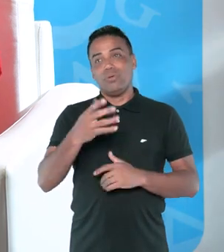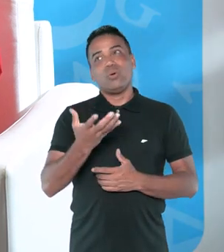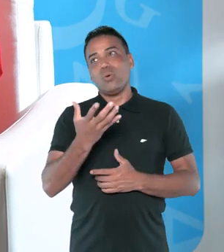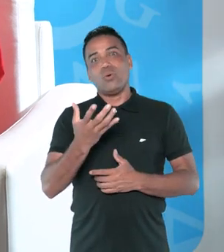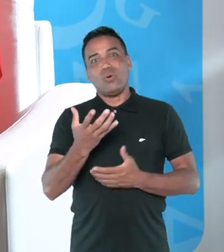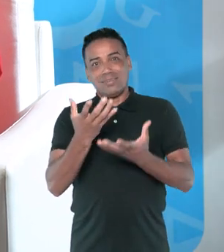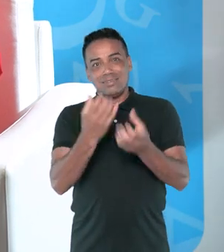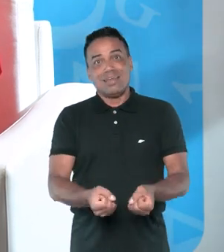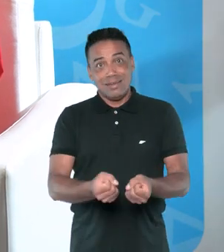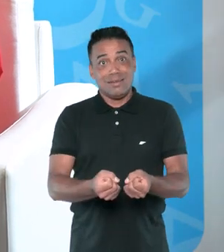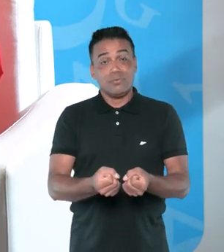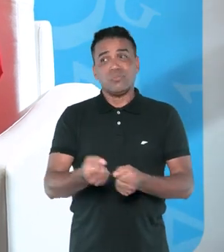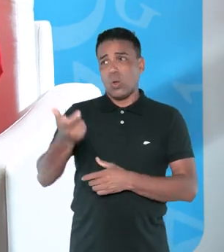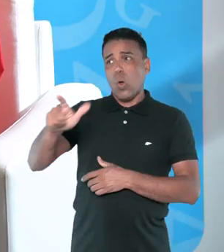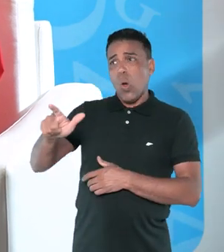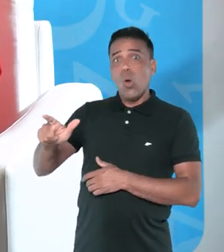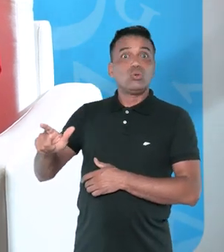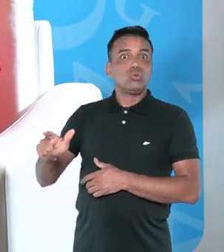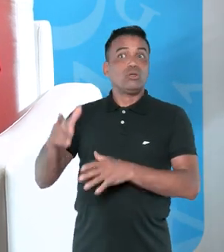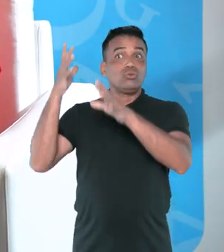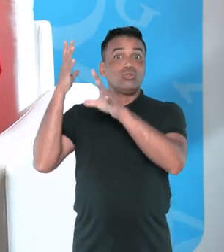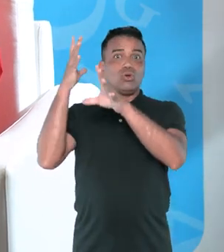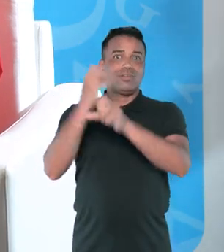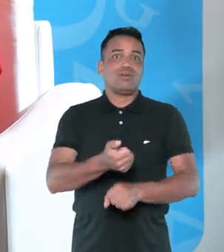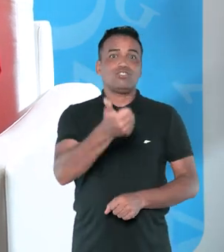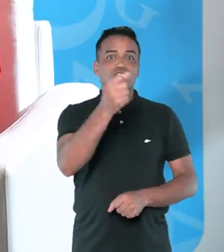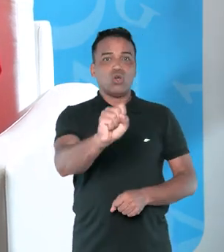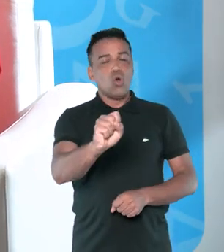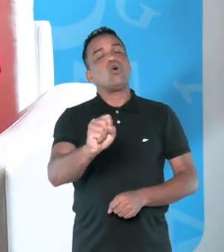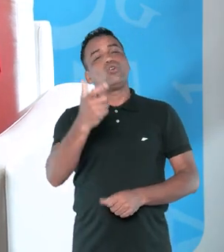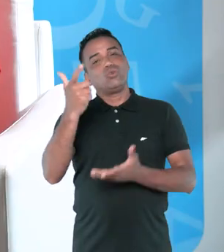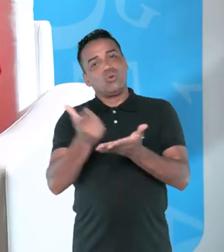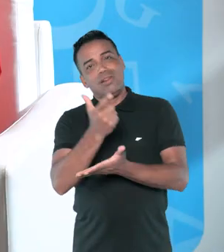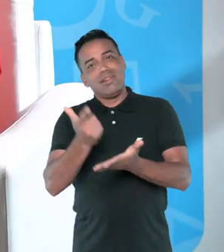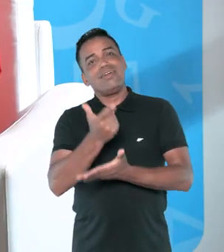lá, pois faça outro. Nesse Faça Outro foram 18 livros infantis com vários temas.